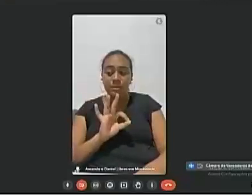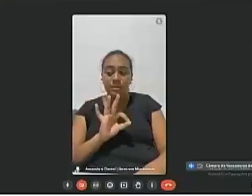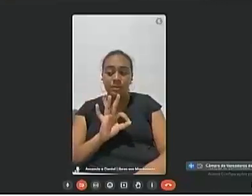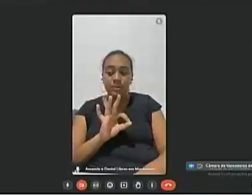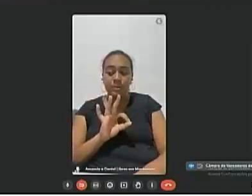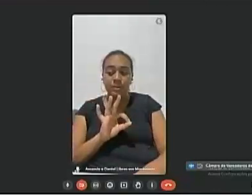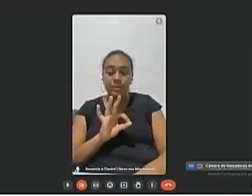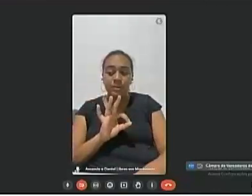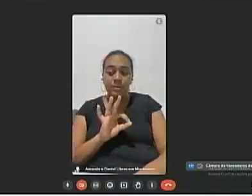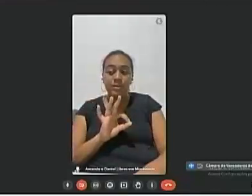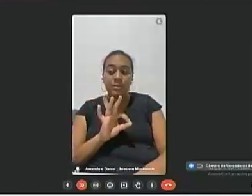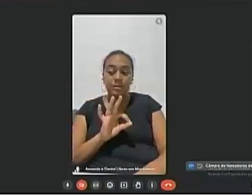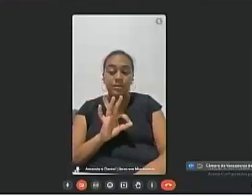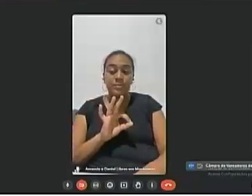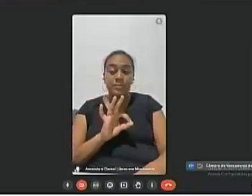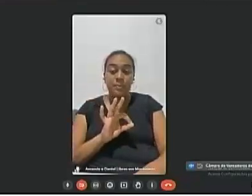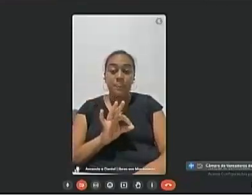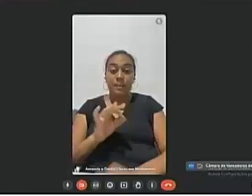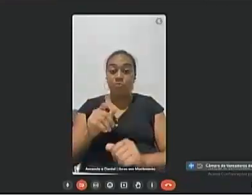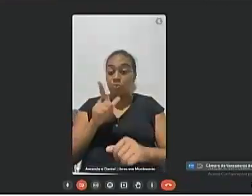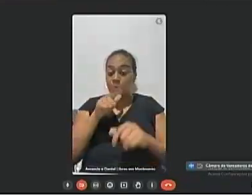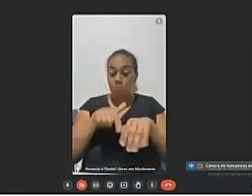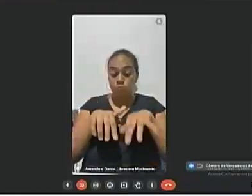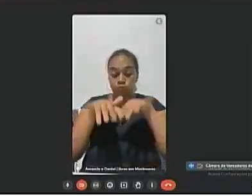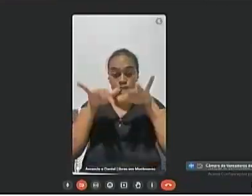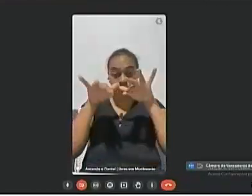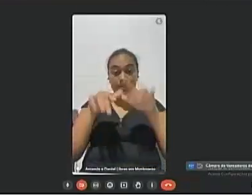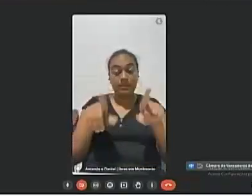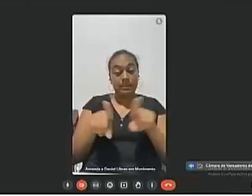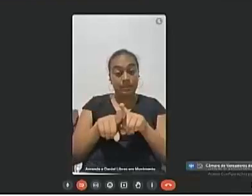muitos quilômetros acima do rio. Então,